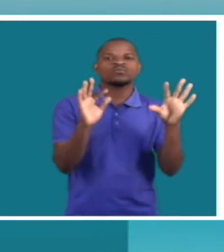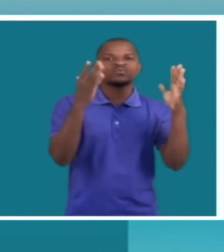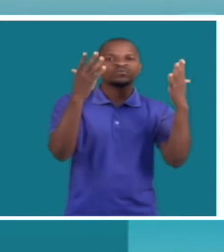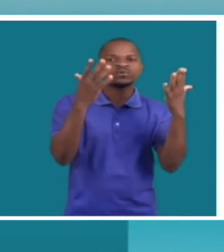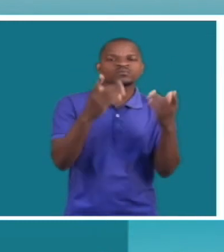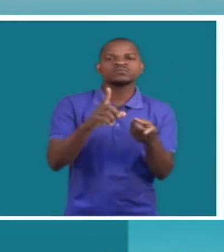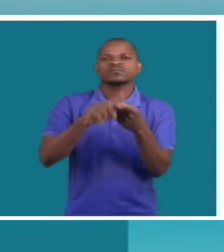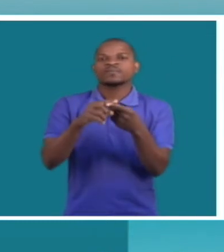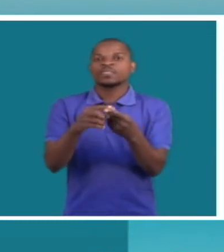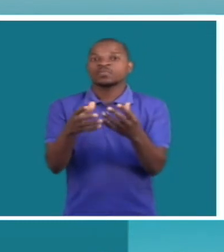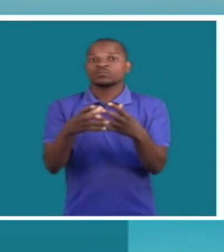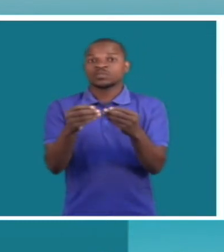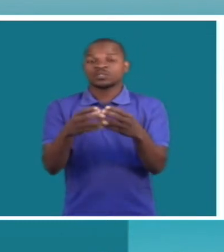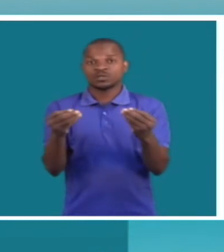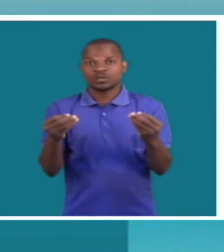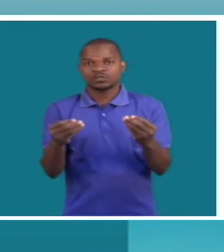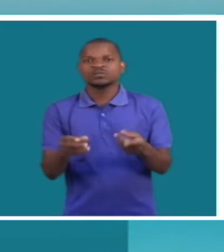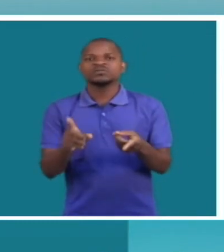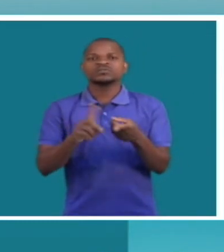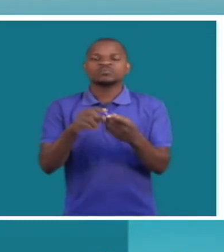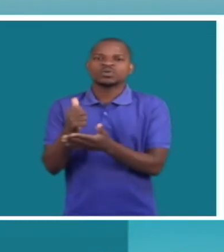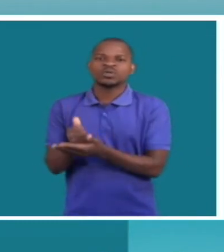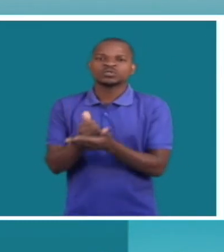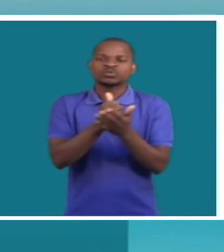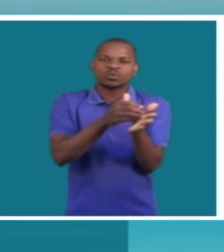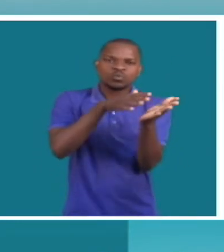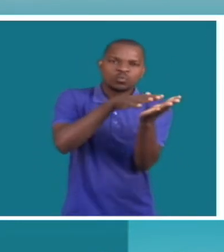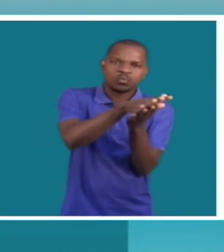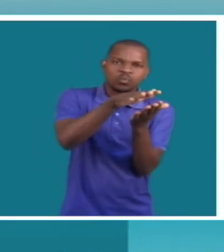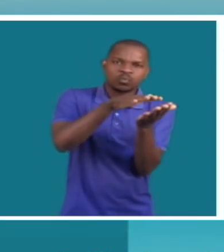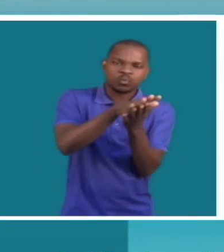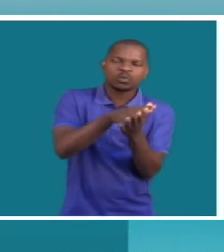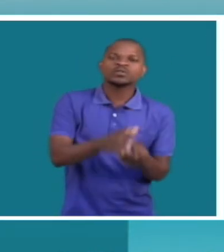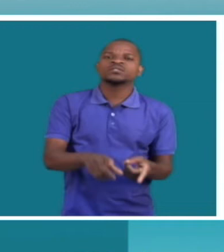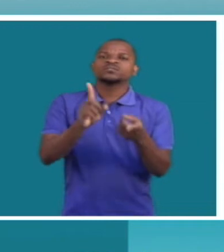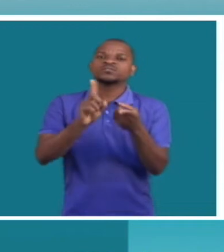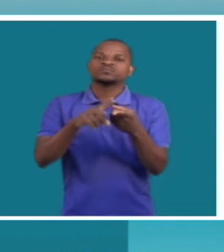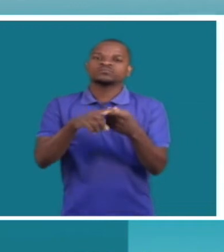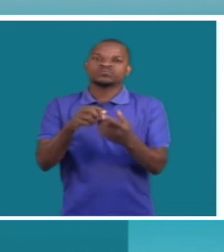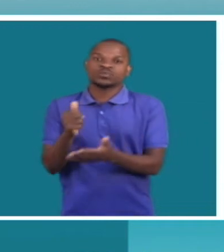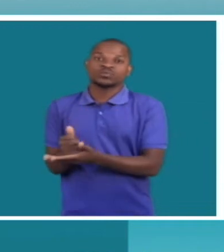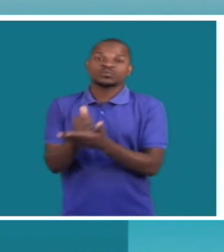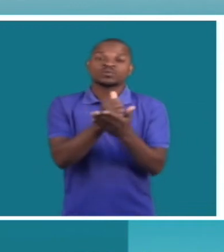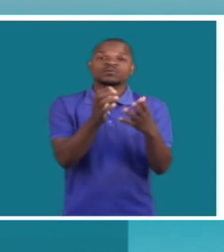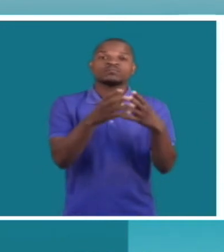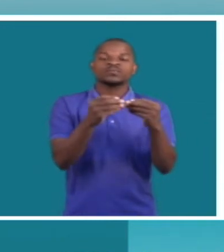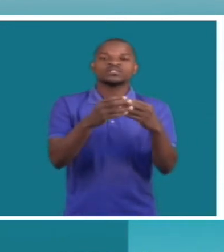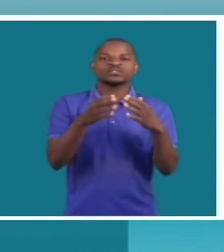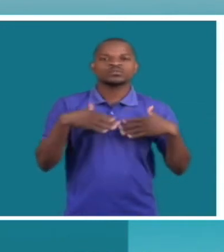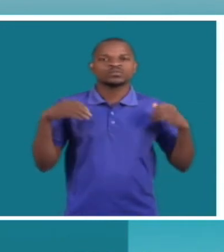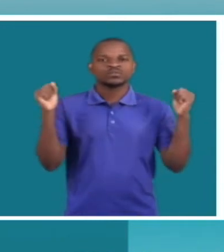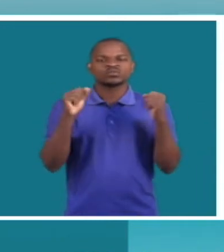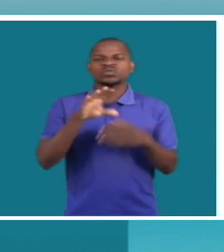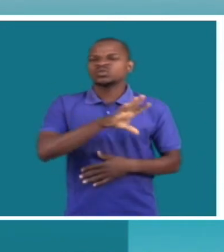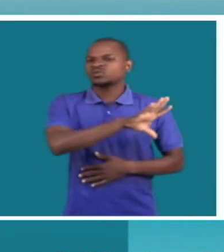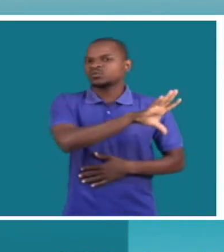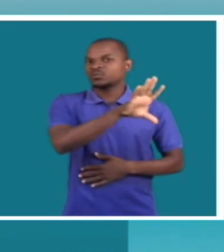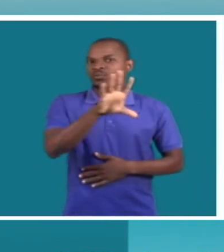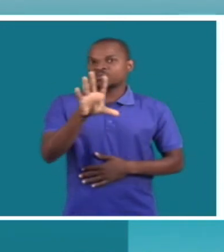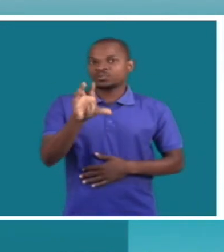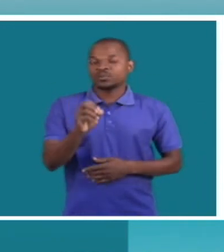apoio em termos de kits de higiene, é de apoio psicossocial, é de apoio em termos de kits de saúde. Todo este